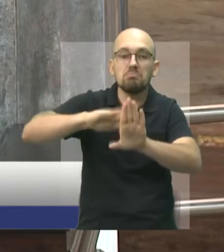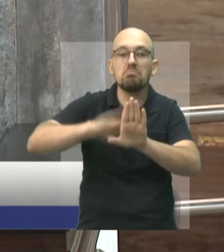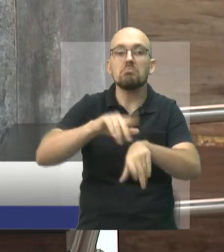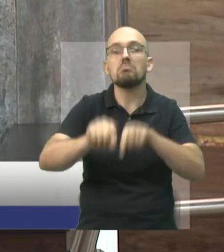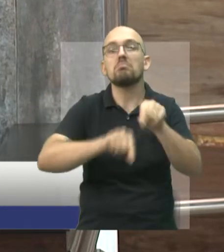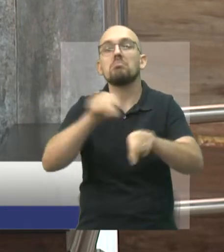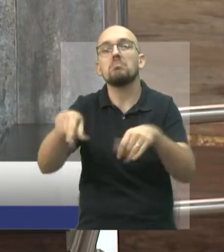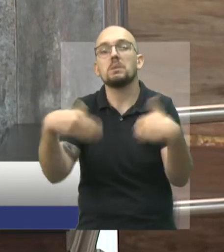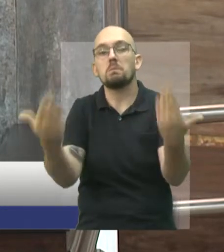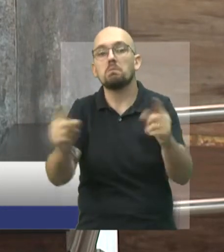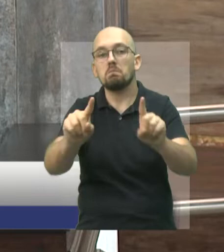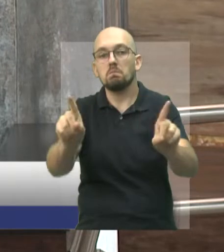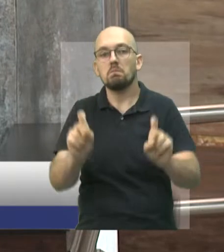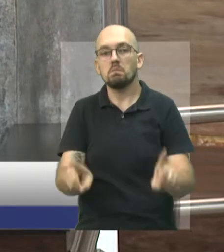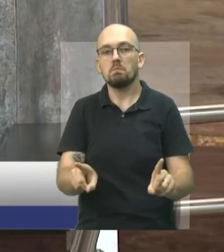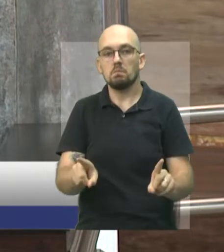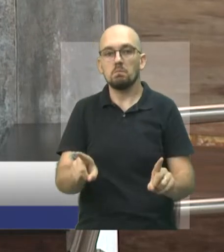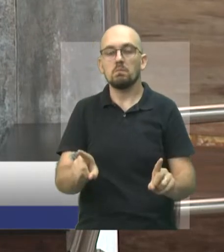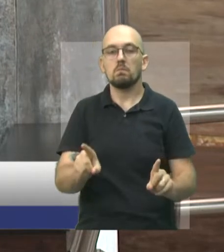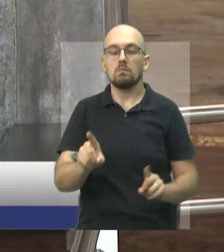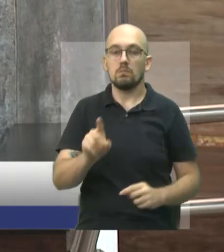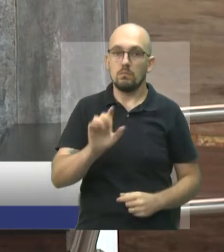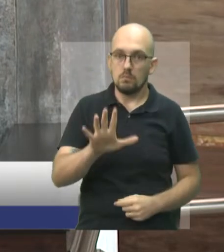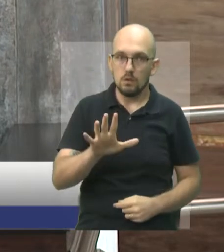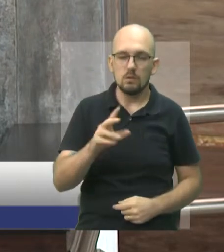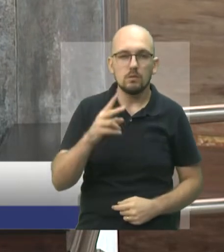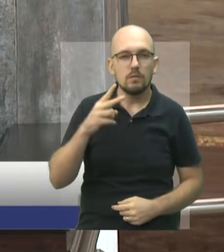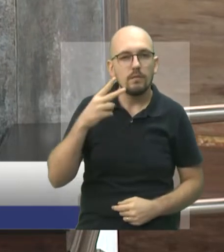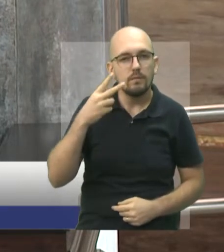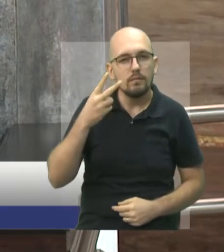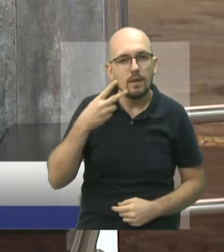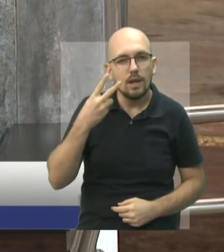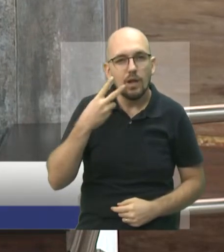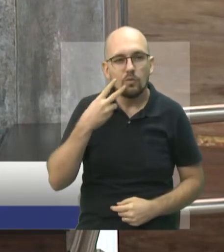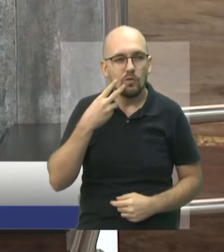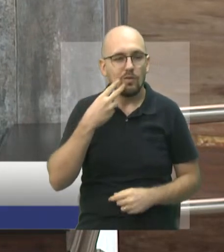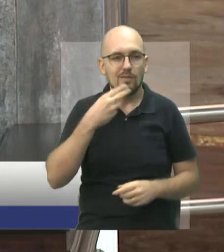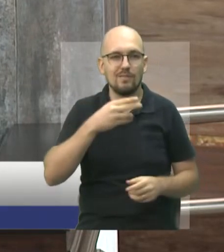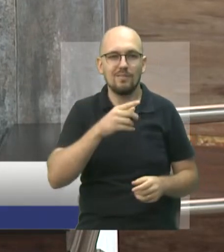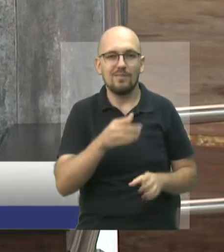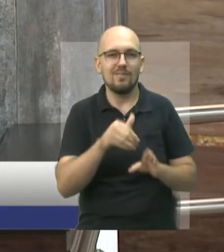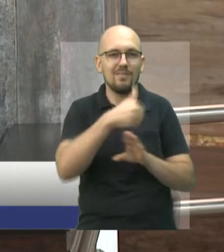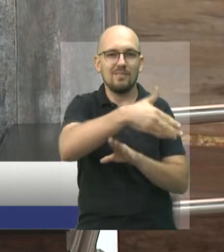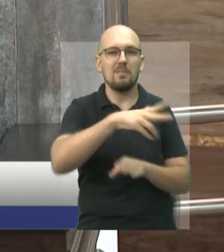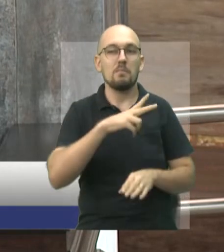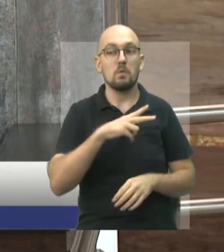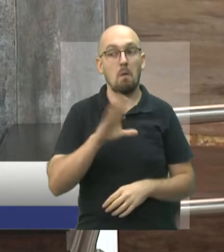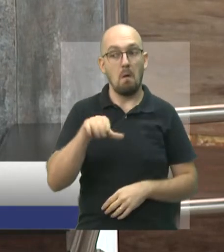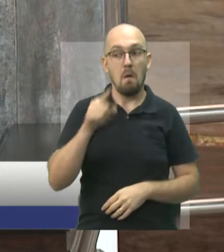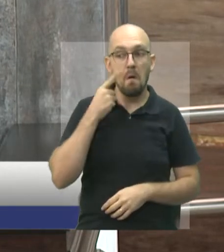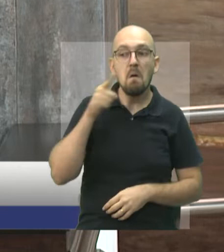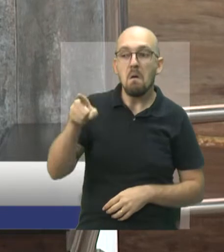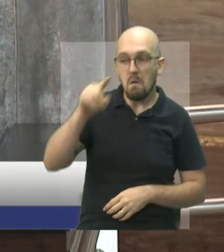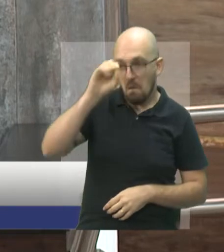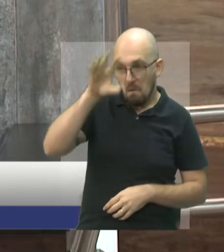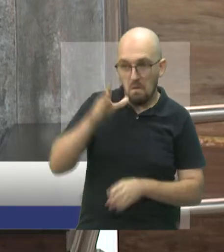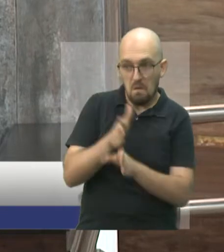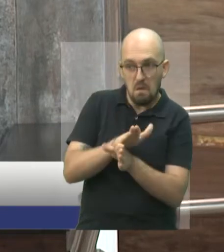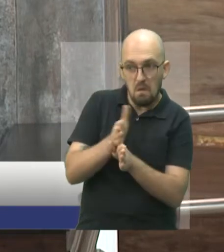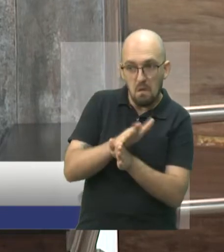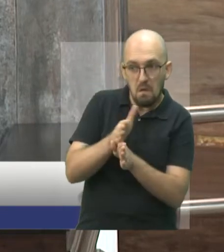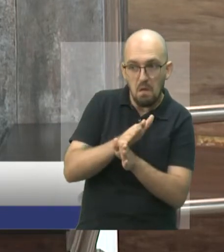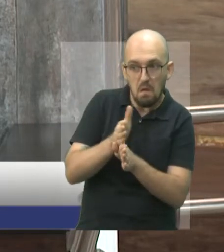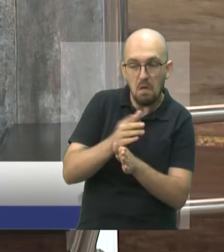entendeu? Então, ao vereador querer no corredor falar, vai ficar em cima do muro, vereador, eu